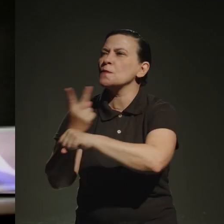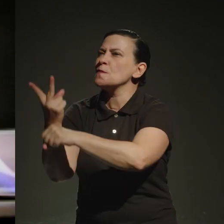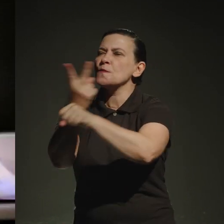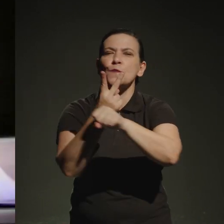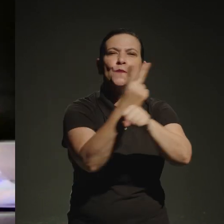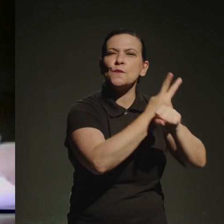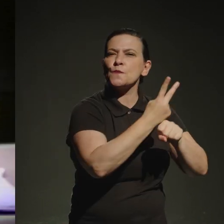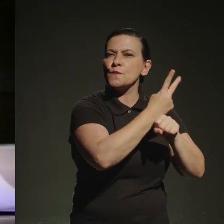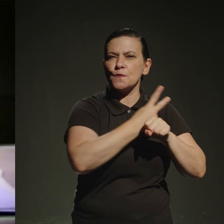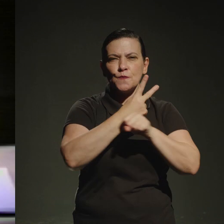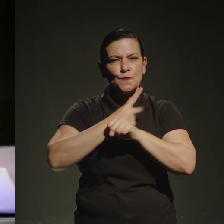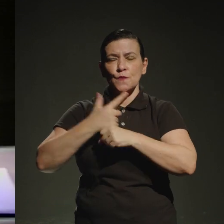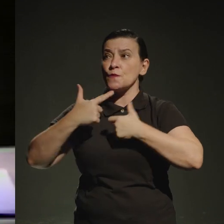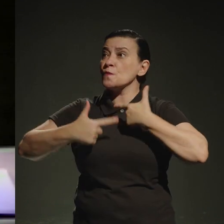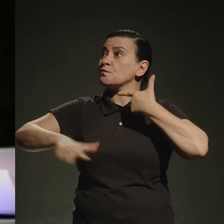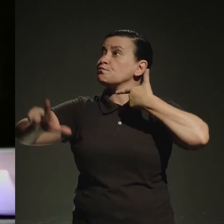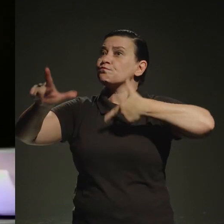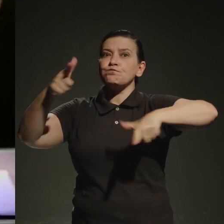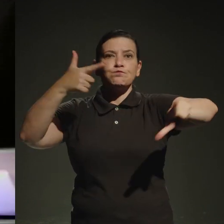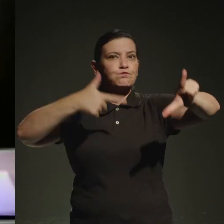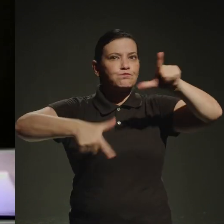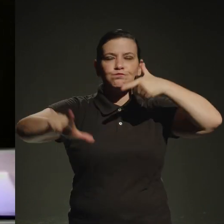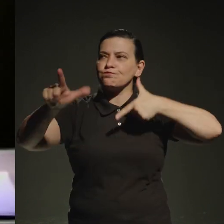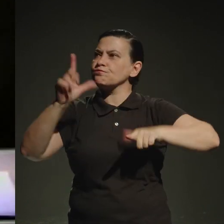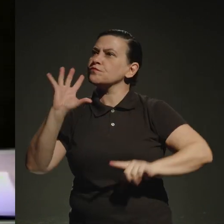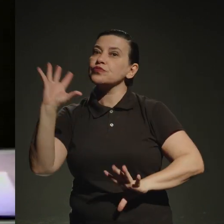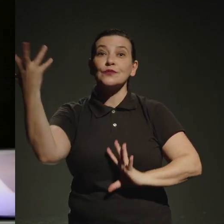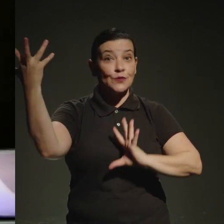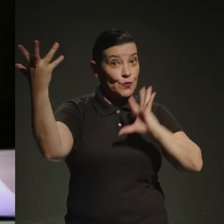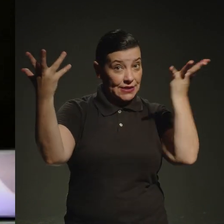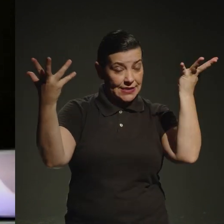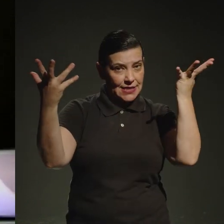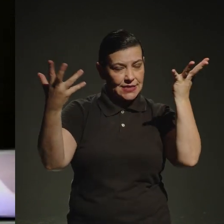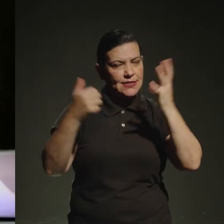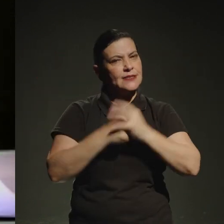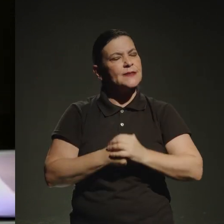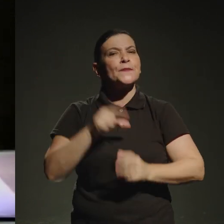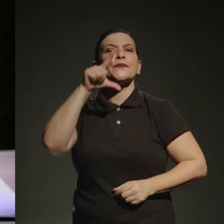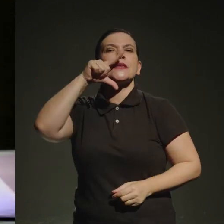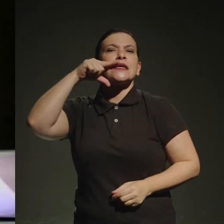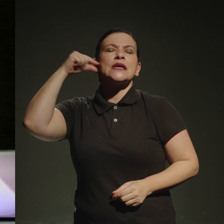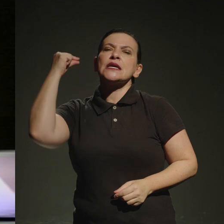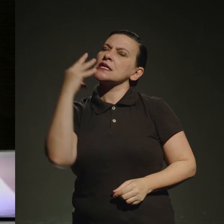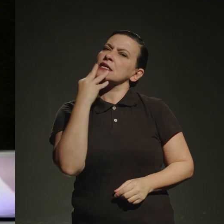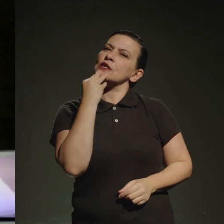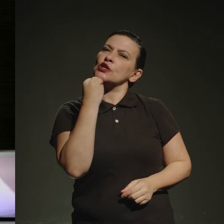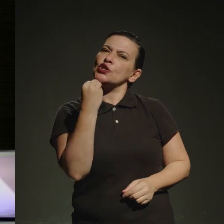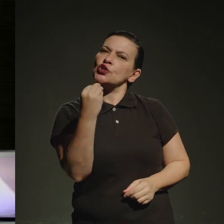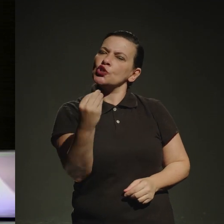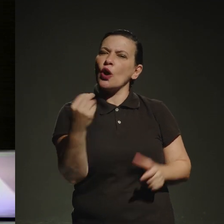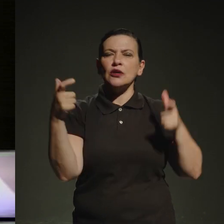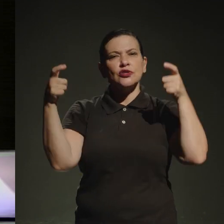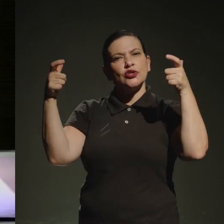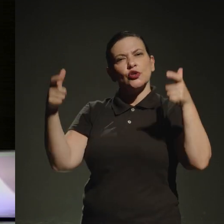telões laterais e Quixote entra por esse espaço aberto aqui. Na imaginação, ele está